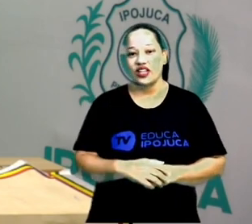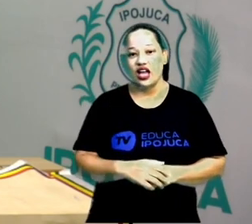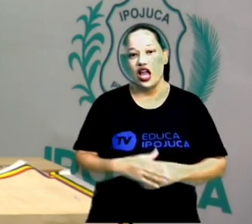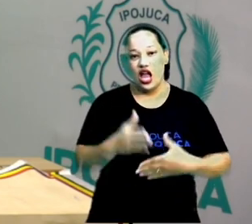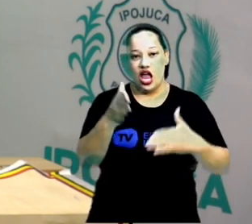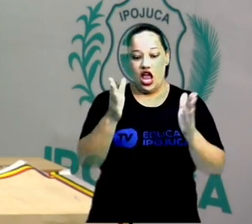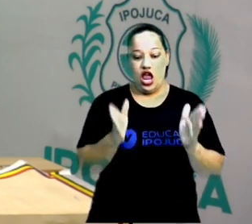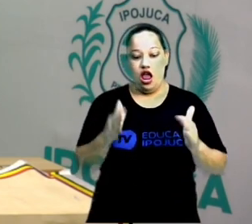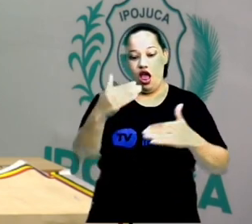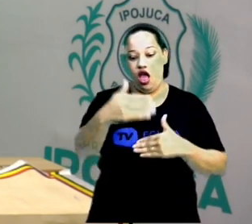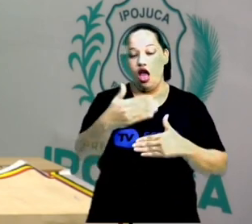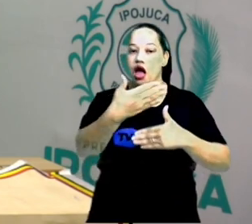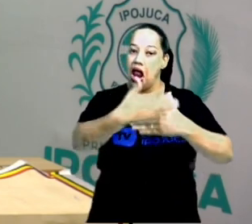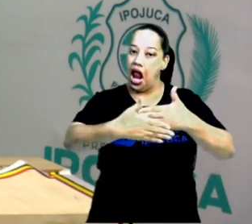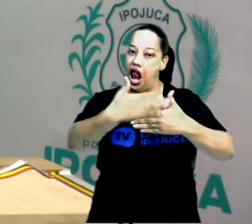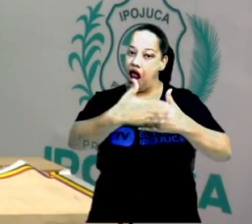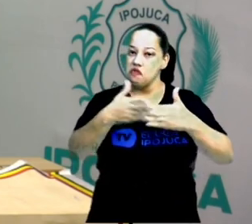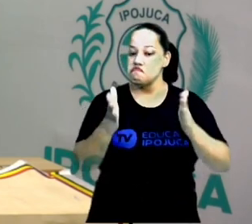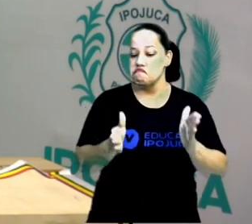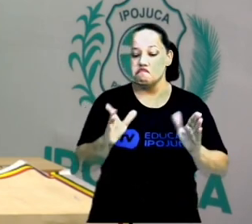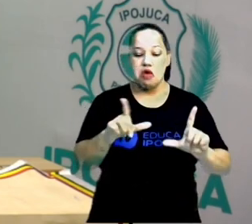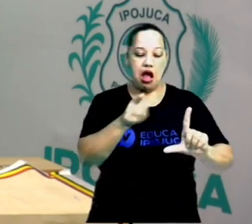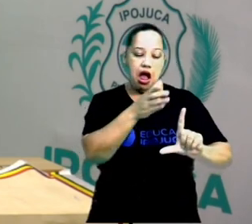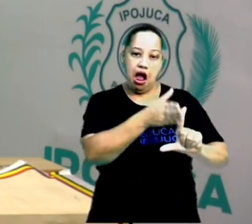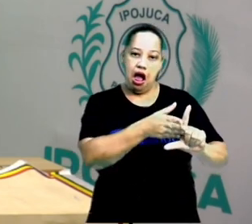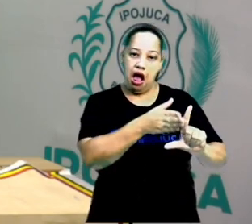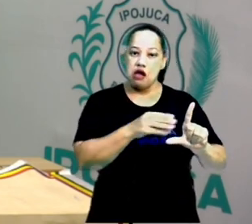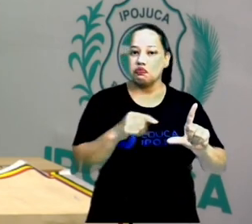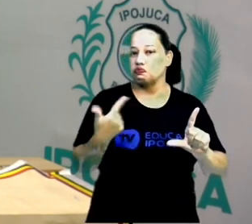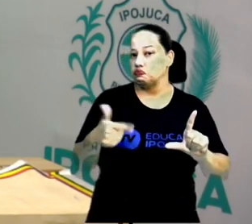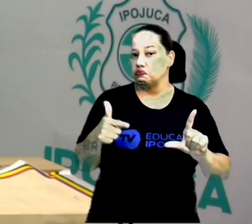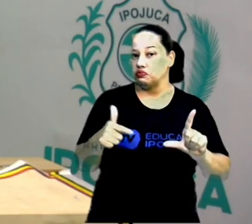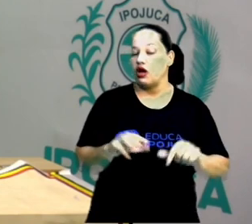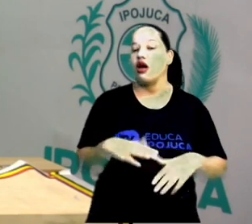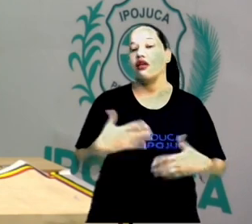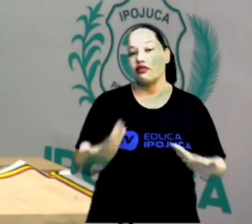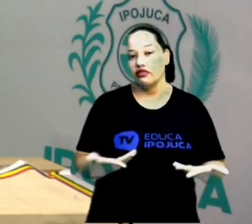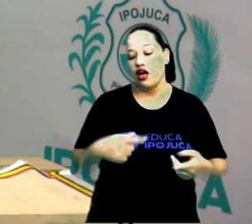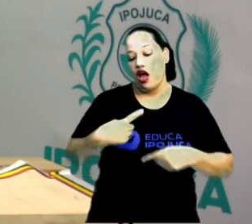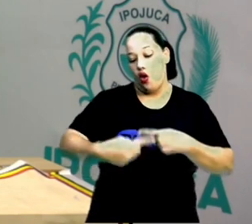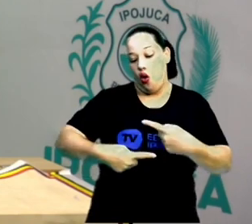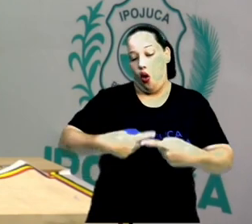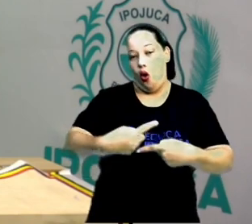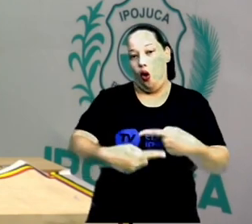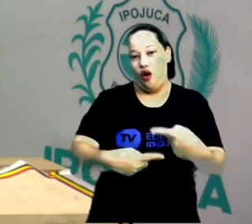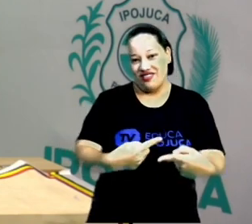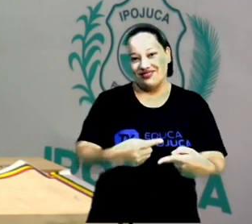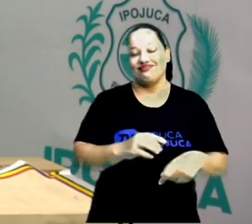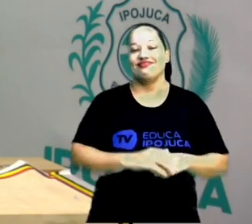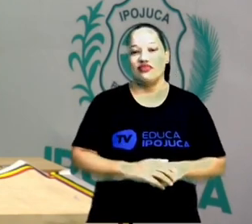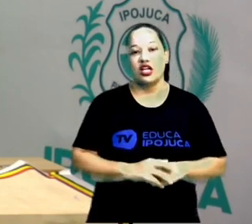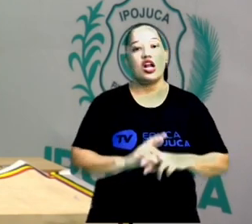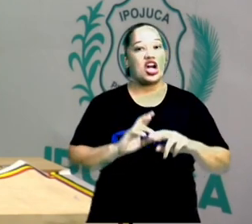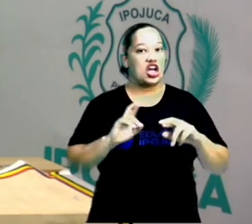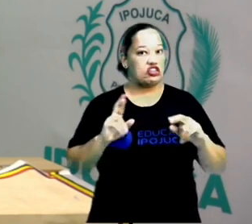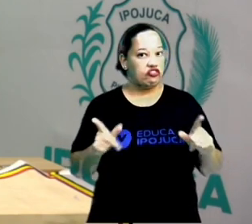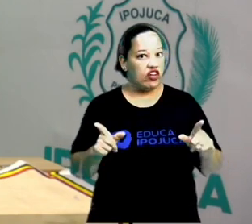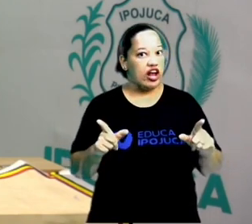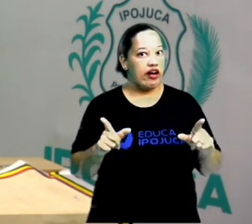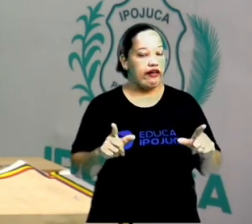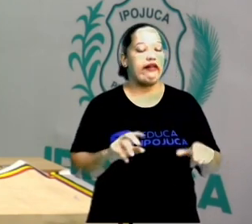lados, eles rolam e sim curva. Diferente do